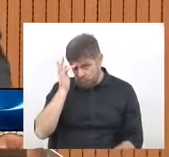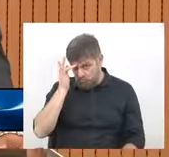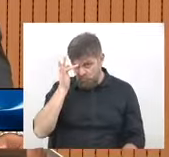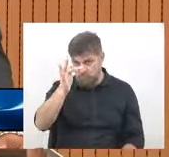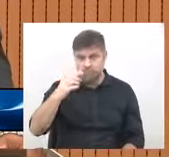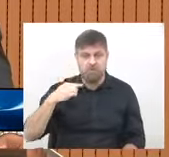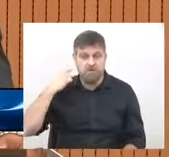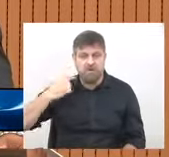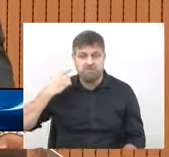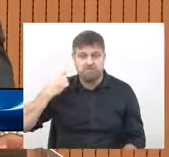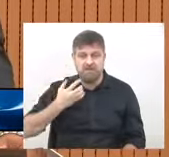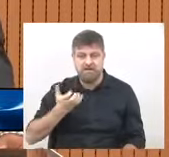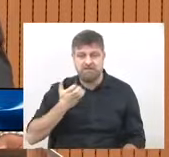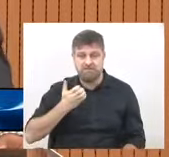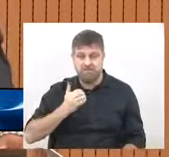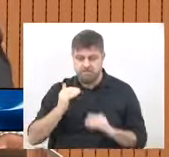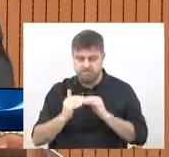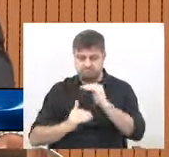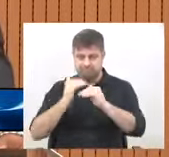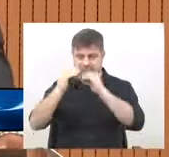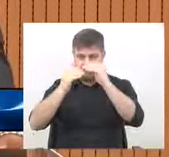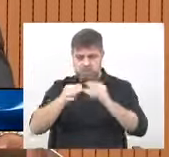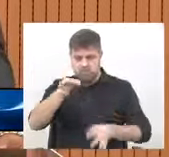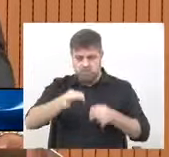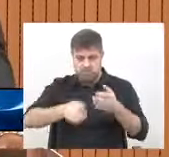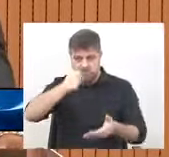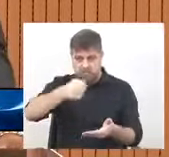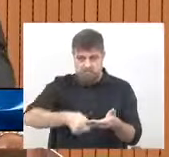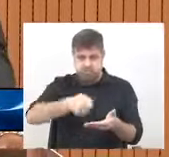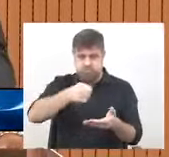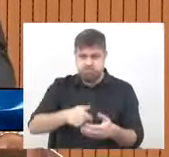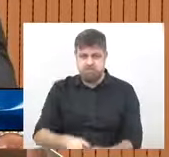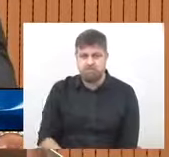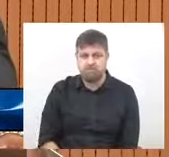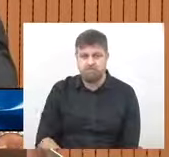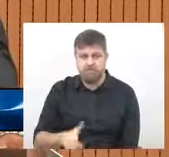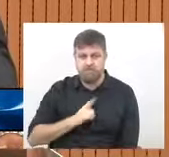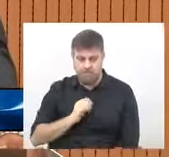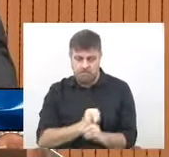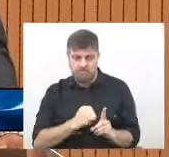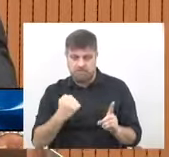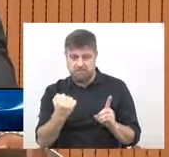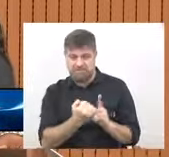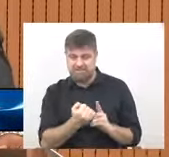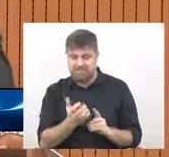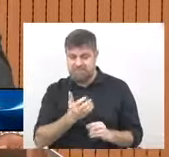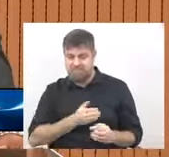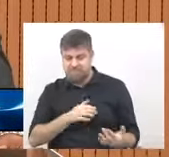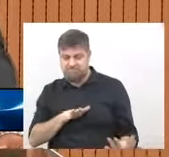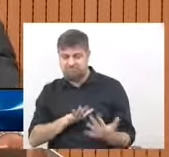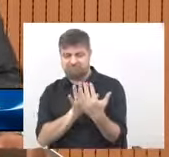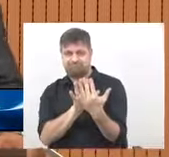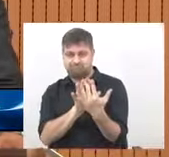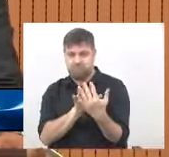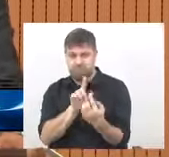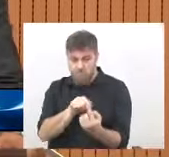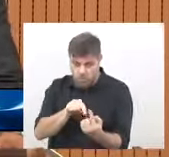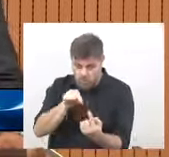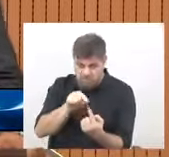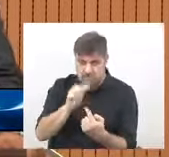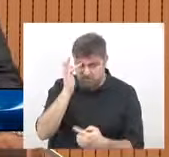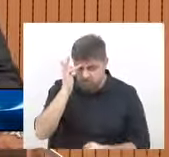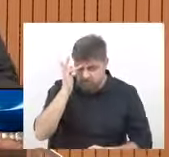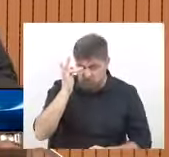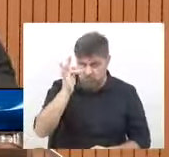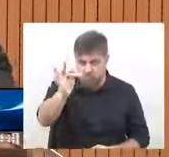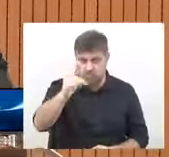advogado quer se tornar juiz. Aí ele não quer chocar com ninguém mais da sociedade, porque ele tem aquele objetivo de querer ser juiz